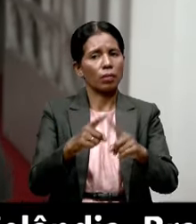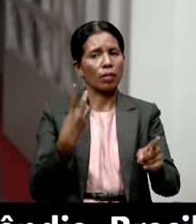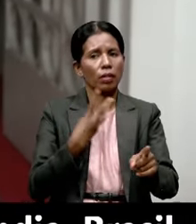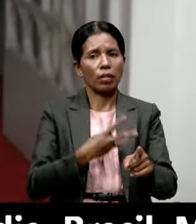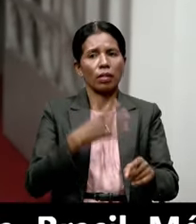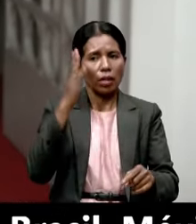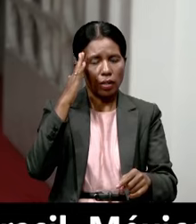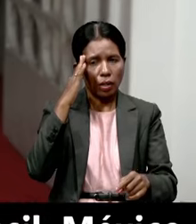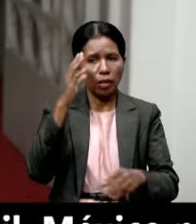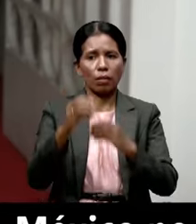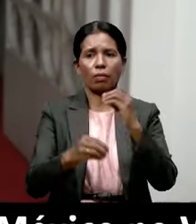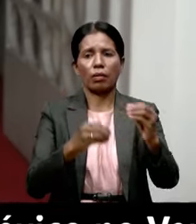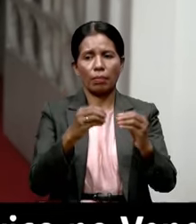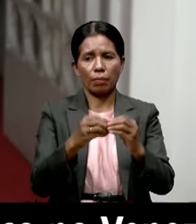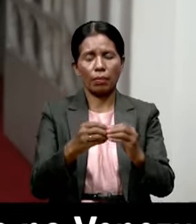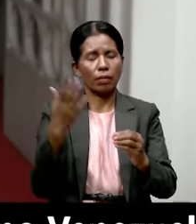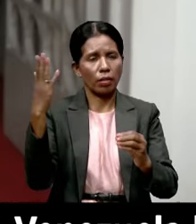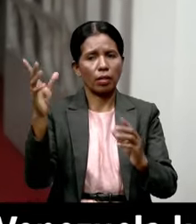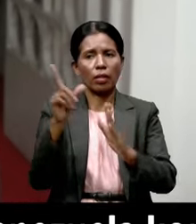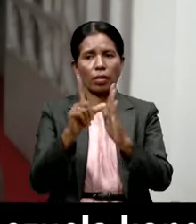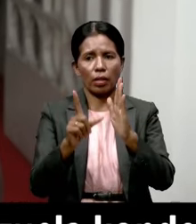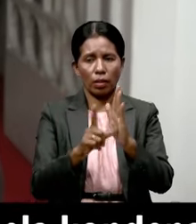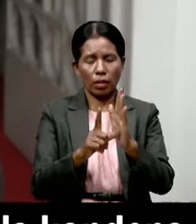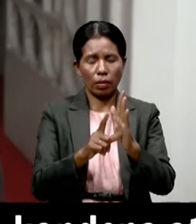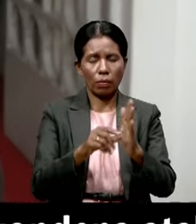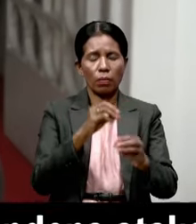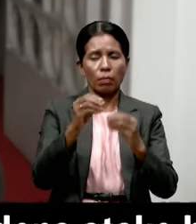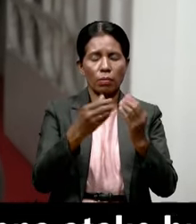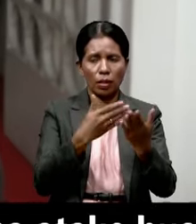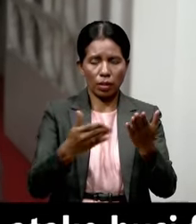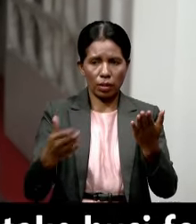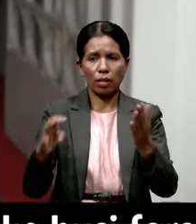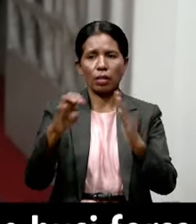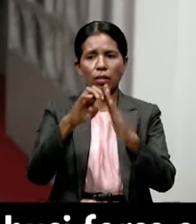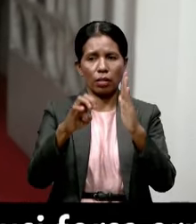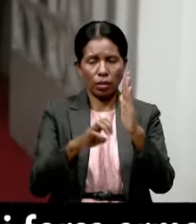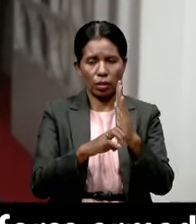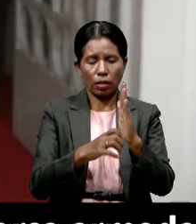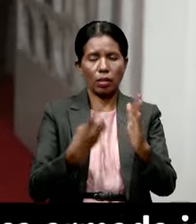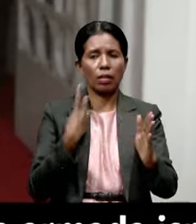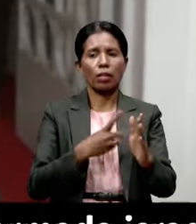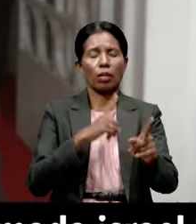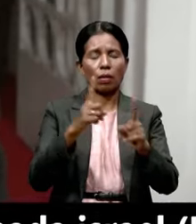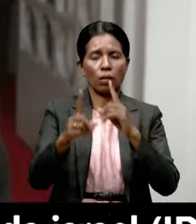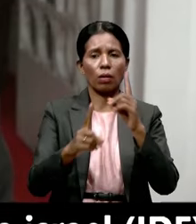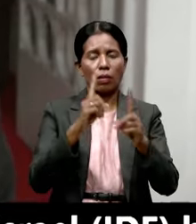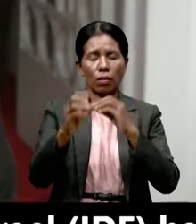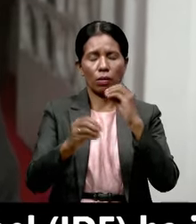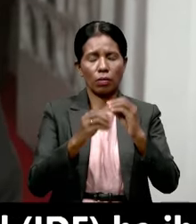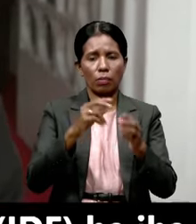bem que a lei com a propriedade do Estado, a lei com a lei número 1,